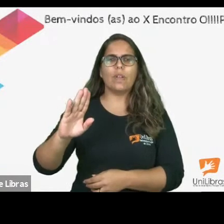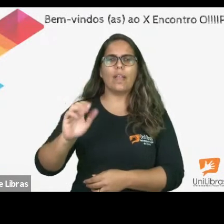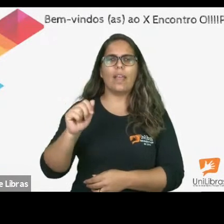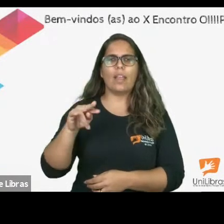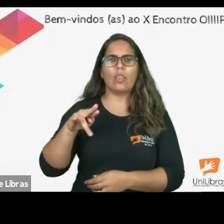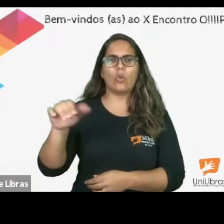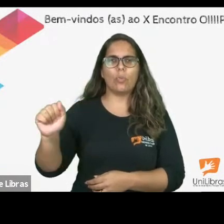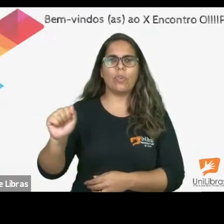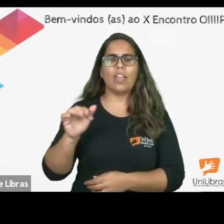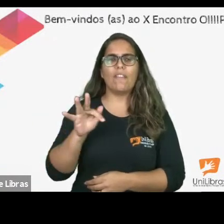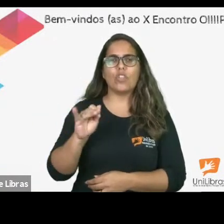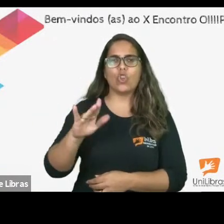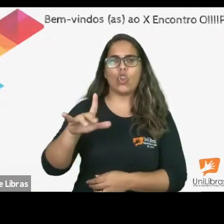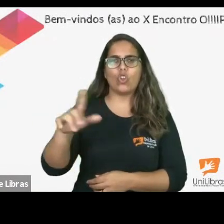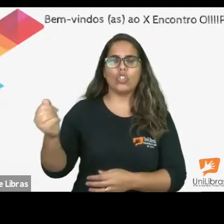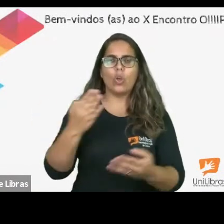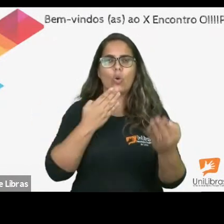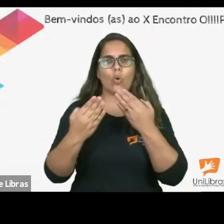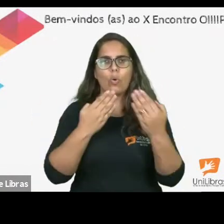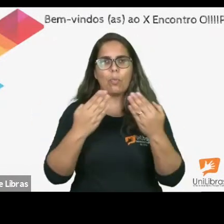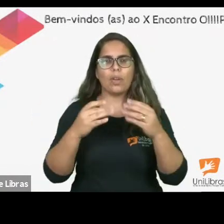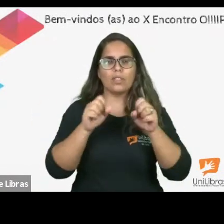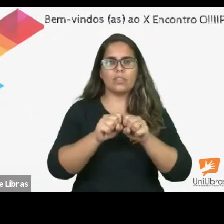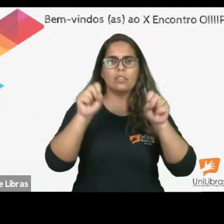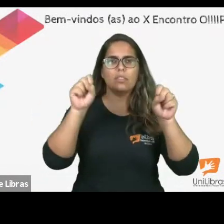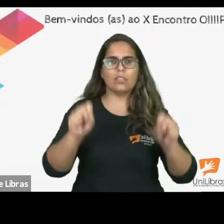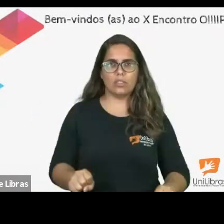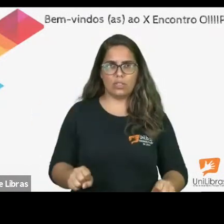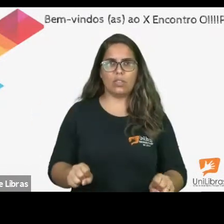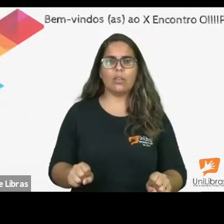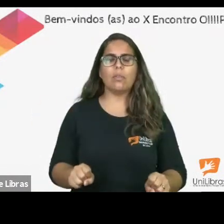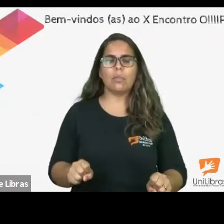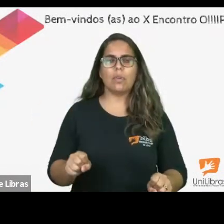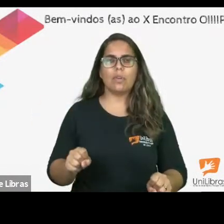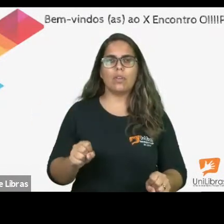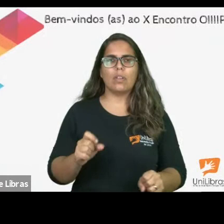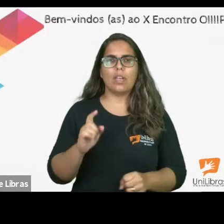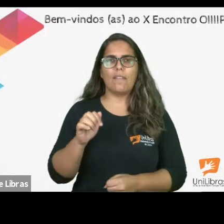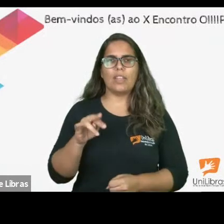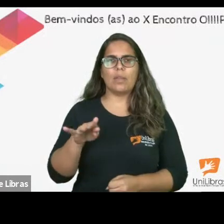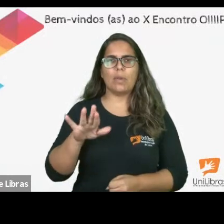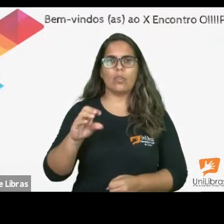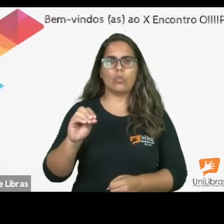e fisiologia comparada dos sistemas sensoriais invertebrados.